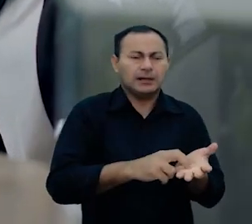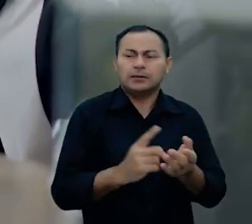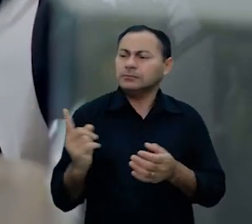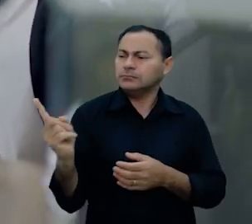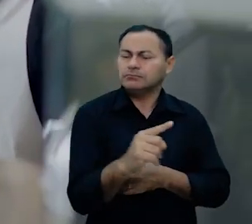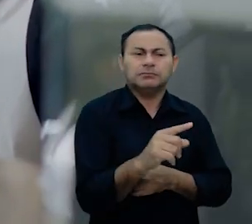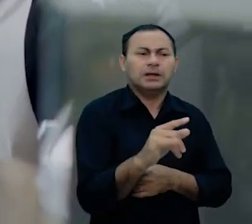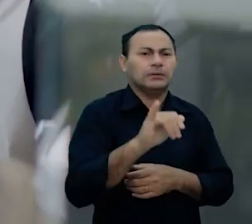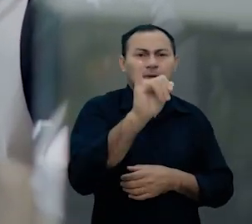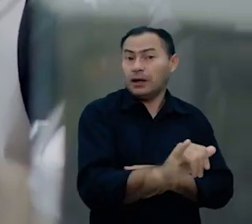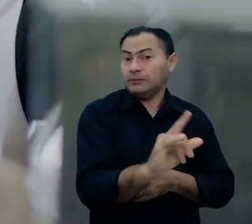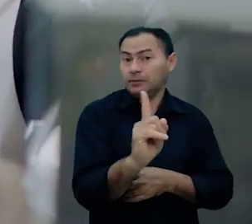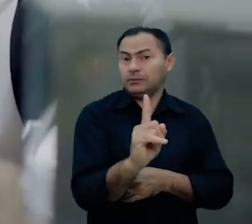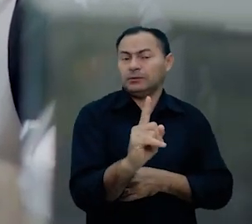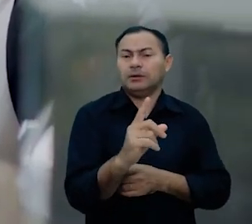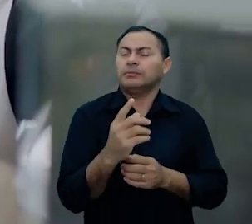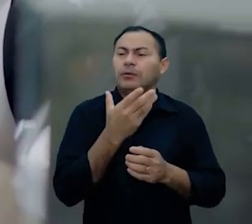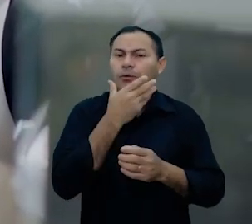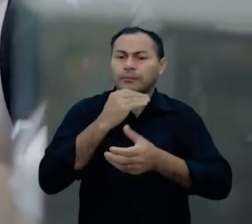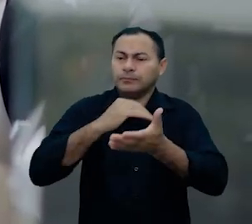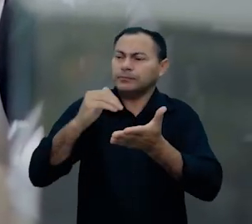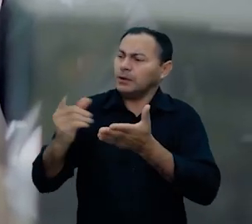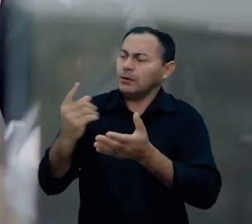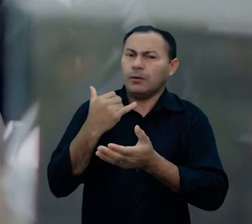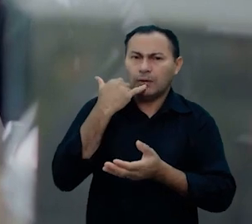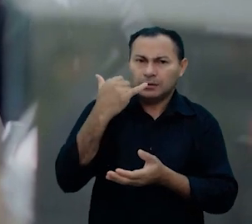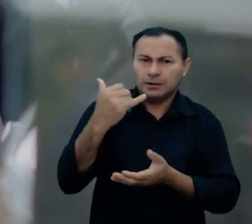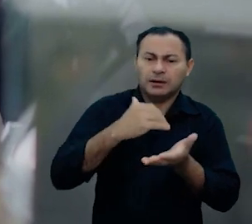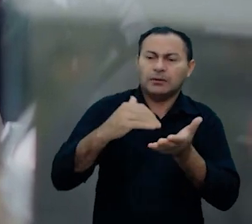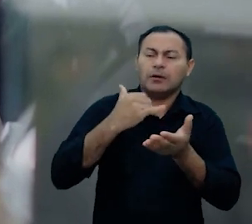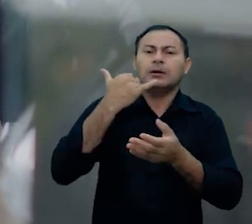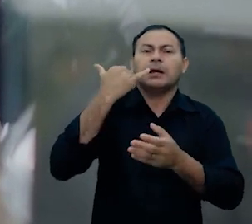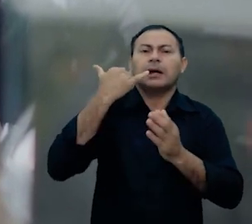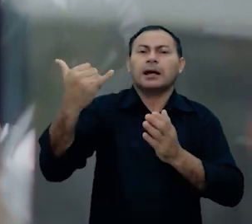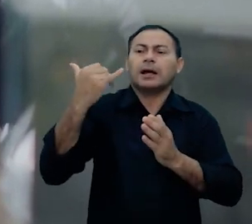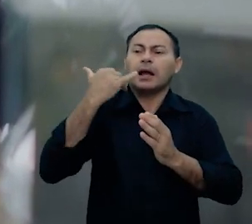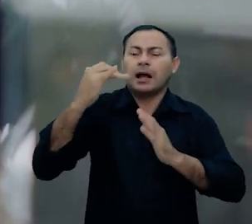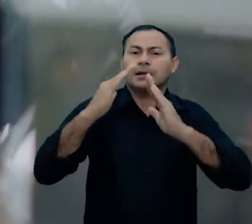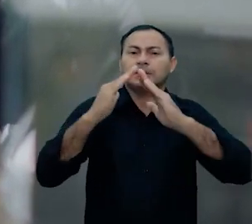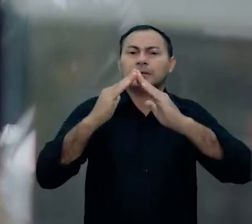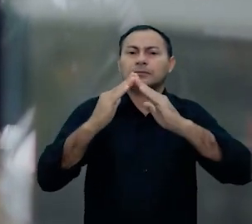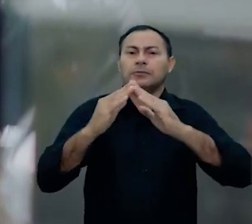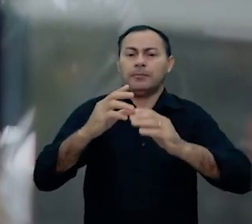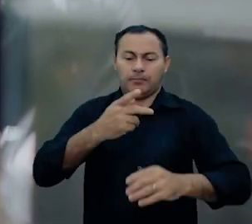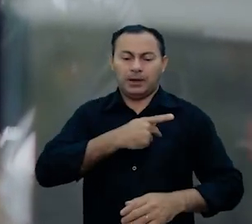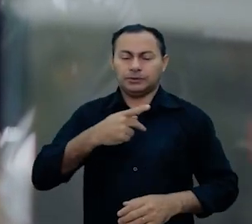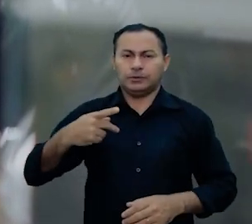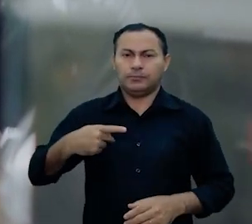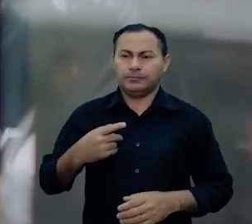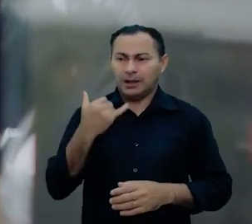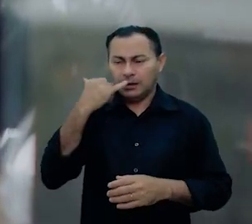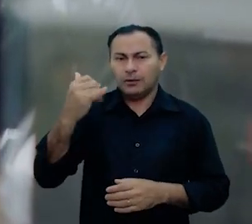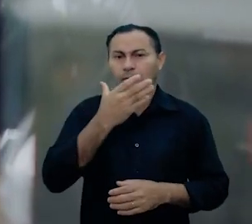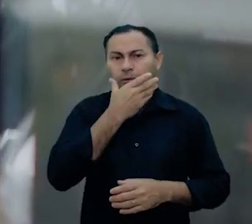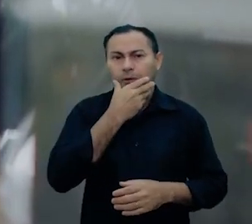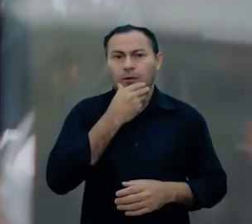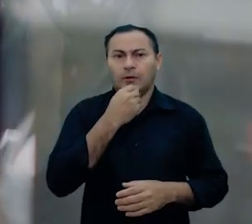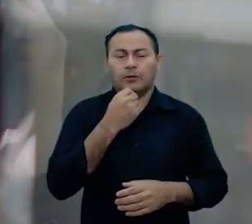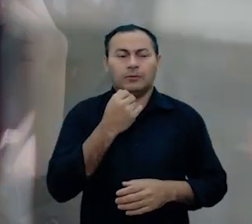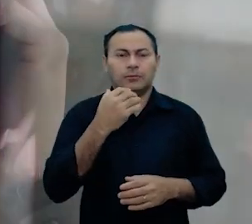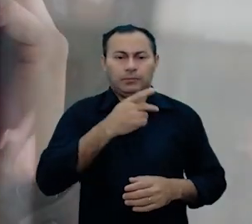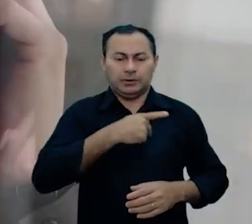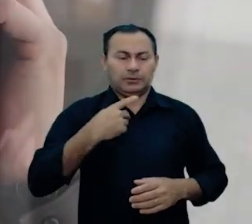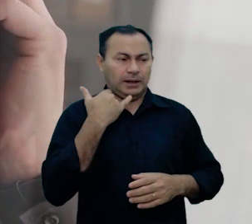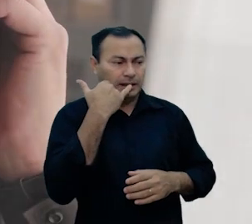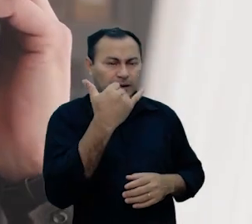E alguém lá da secretaria disse: "Ei, você pode usar o telefone, ligue para a casa do pastor." E eu liguei. Quando o pastor atendeu e eu